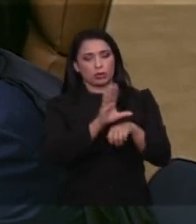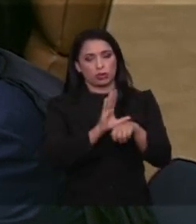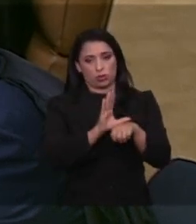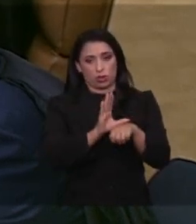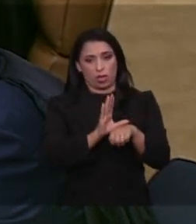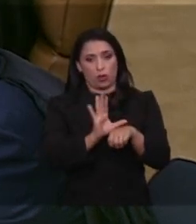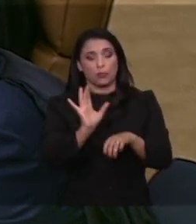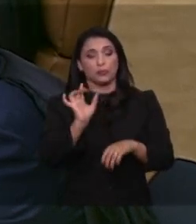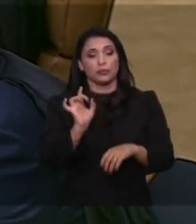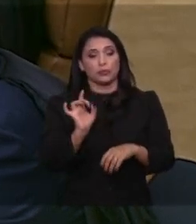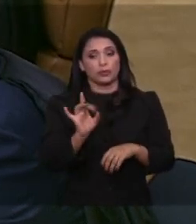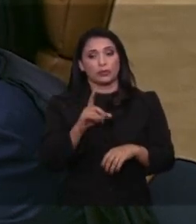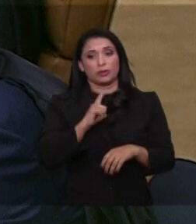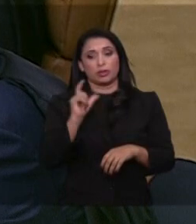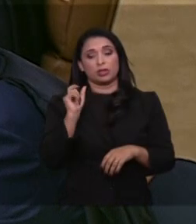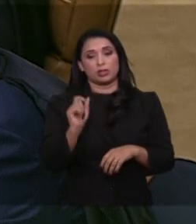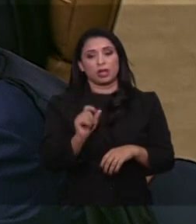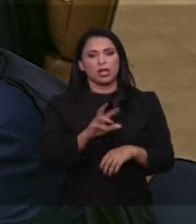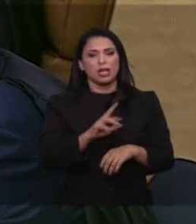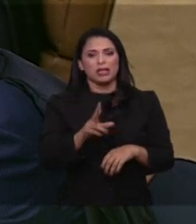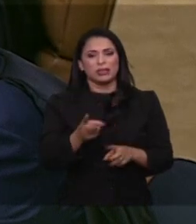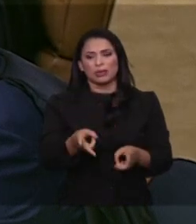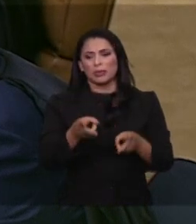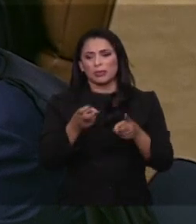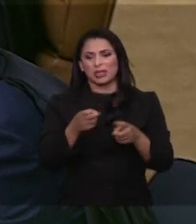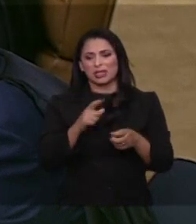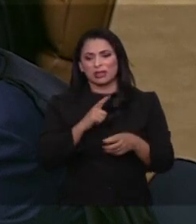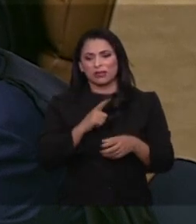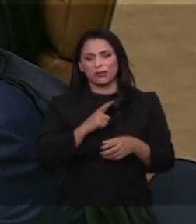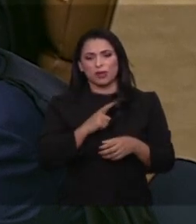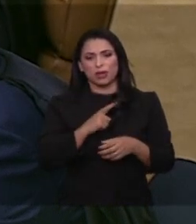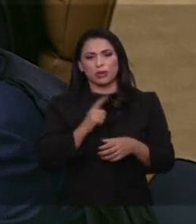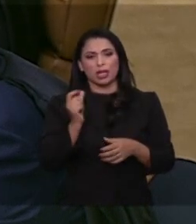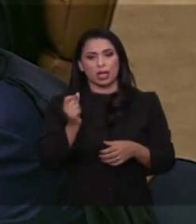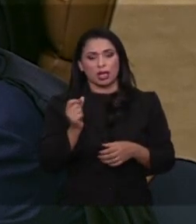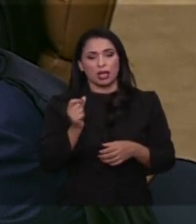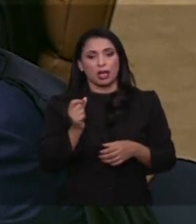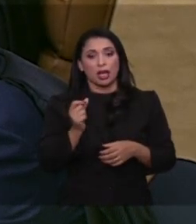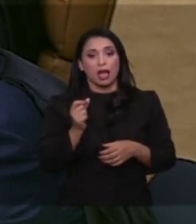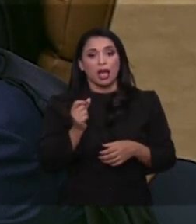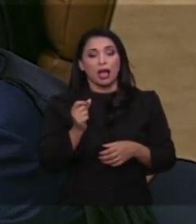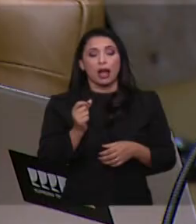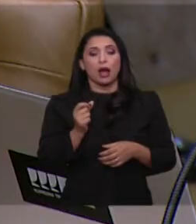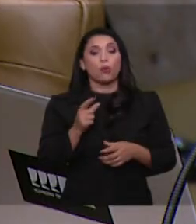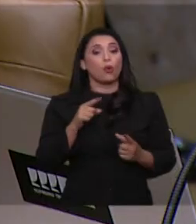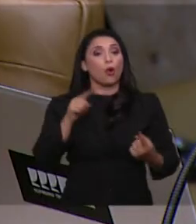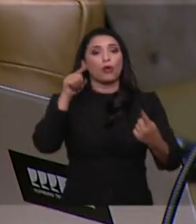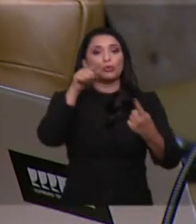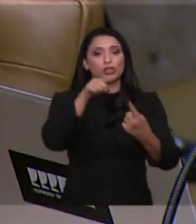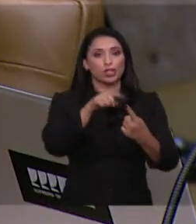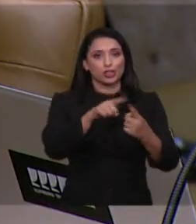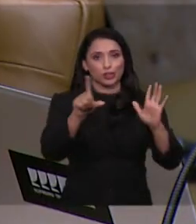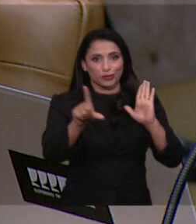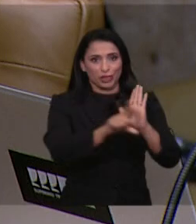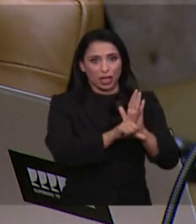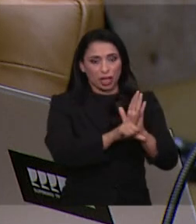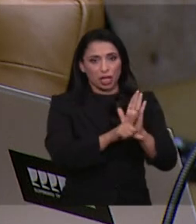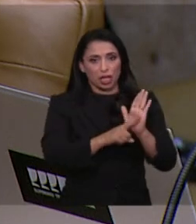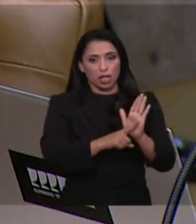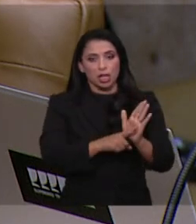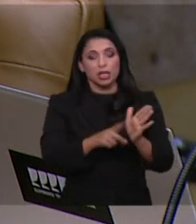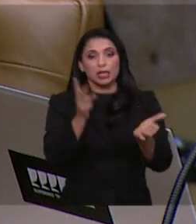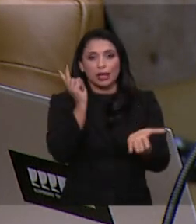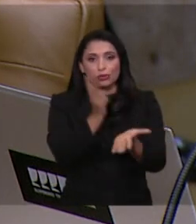apenas que não parece ter sido intenção do reformador manter as duas, porque o